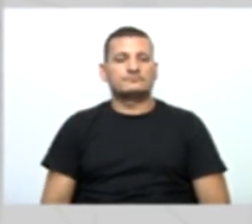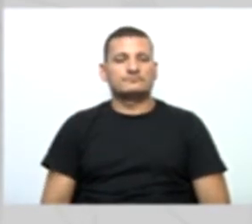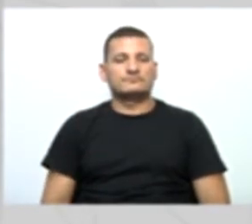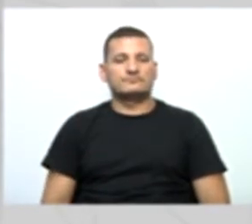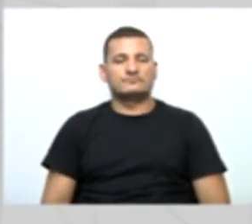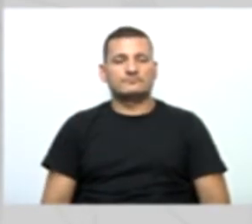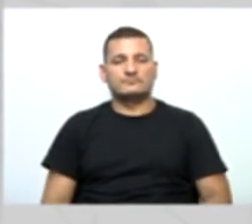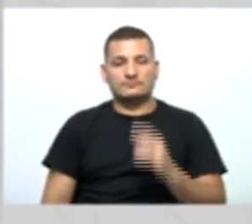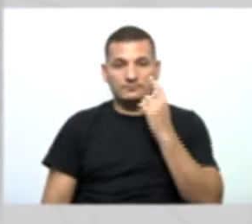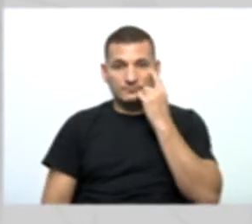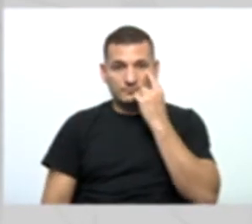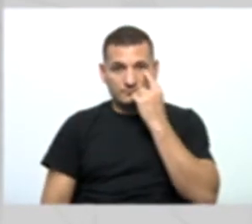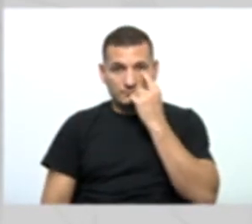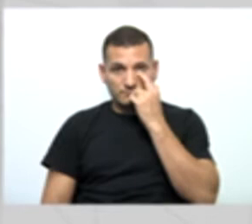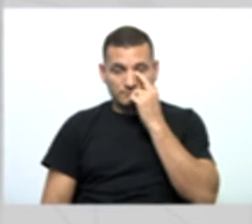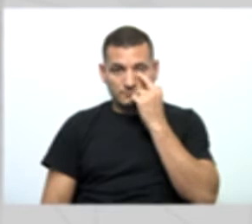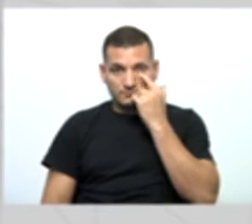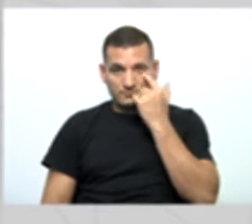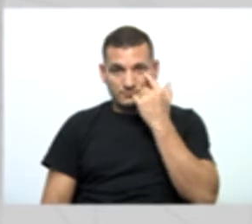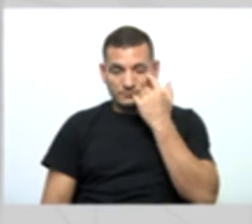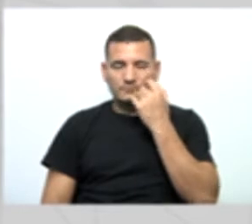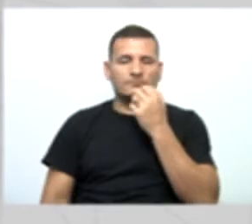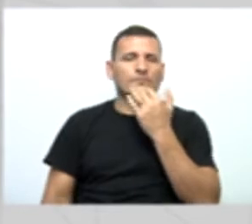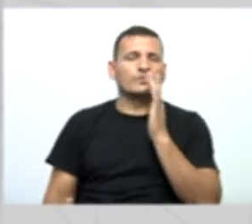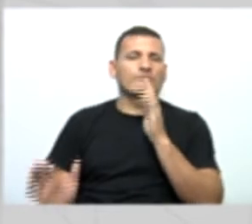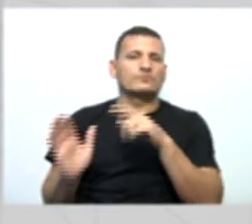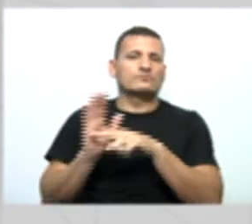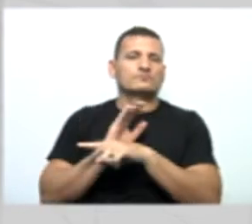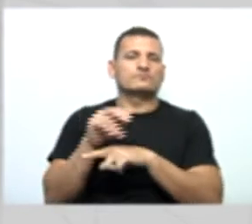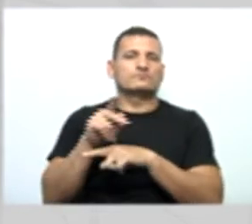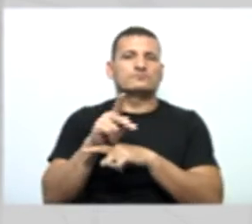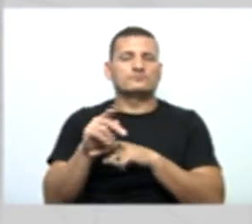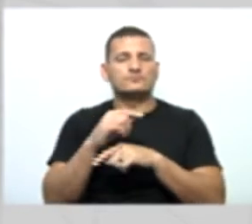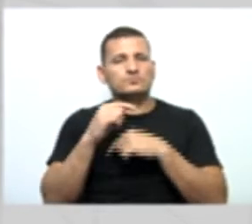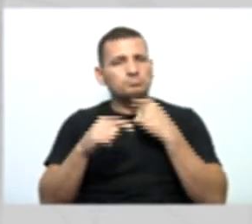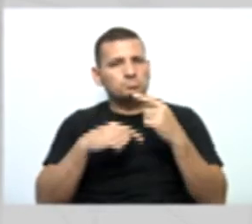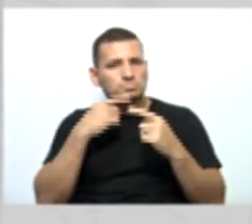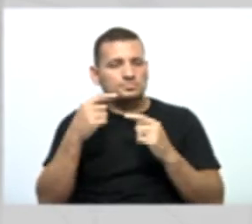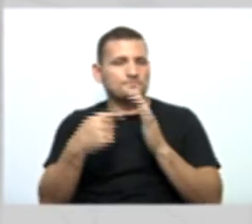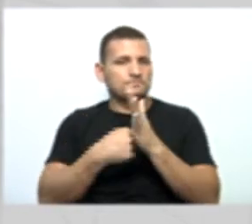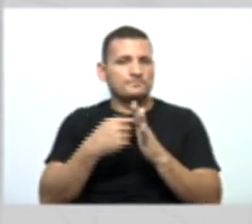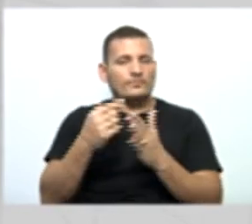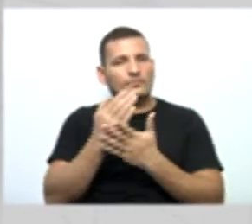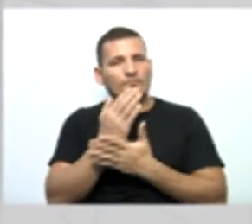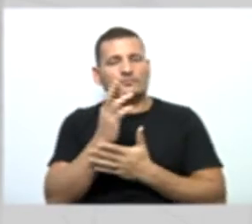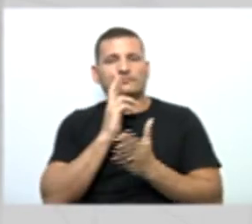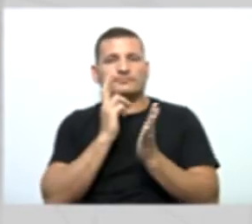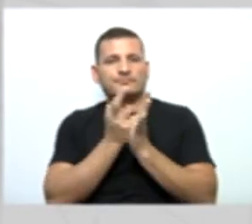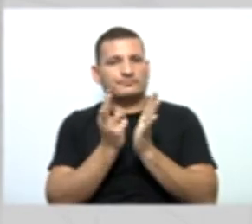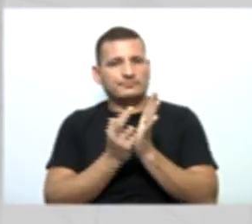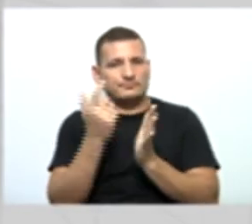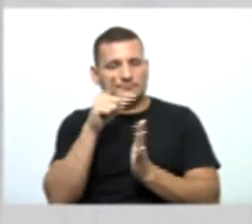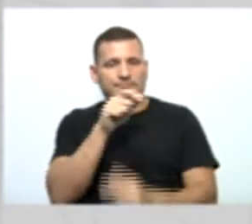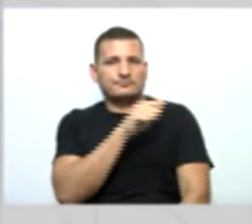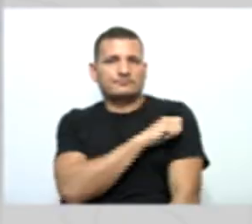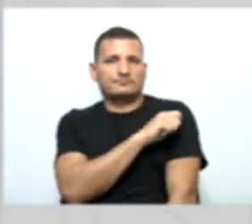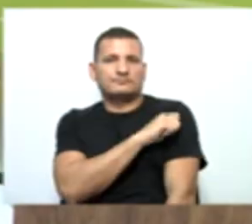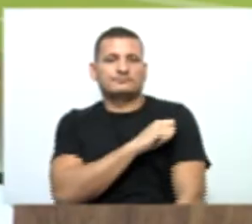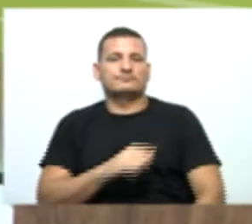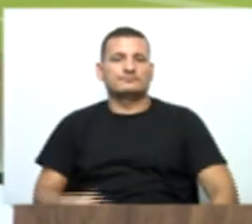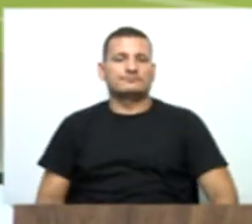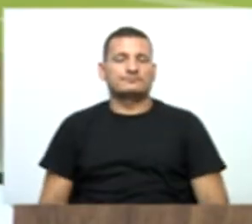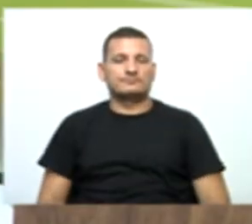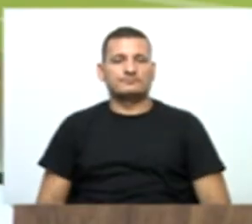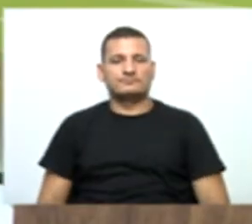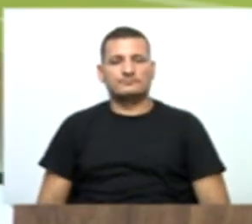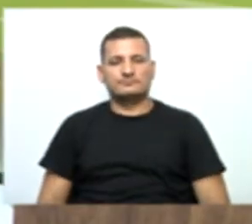resolução aqui, só vou ver com o professor Eduardo se surgiram algumas dúvidas, se alguém conseguiu responder. Professor, fala pra gente aí.